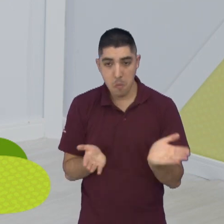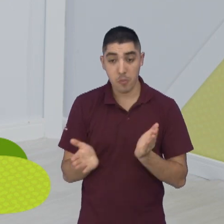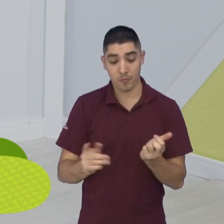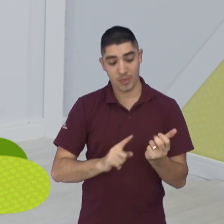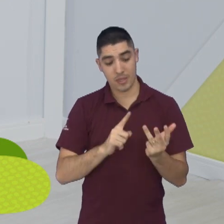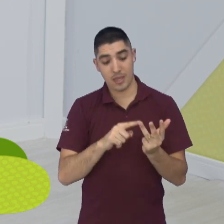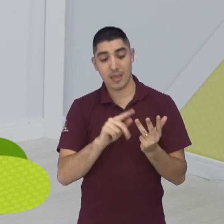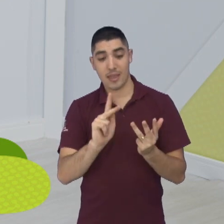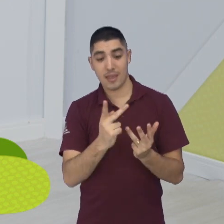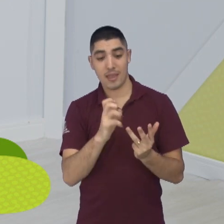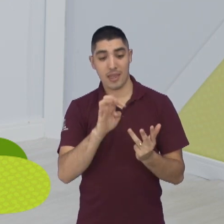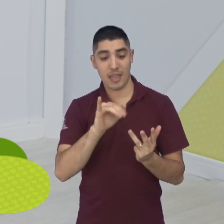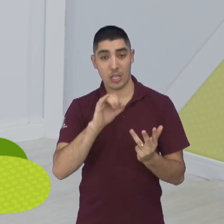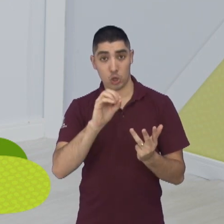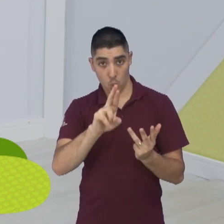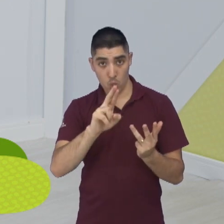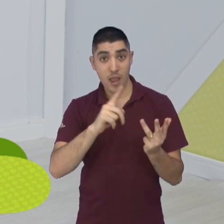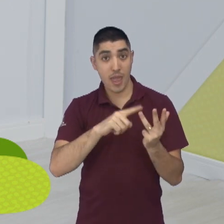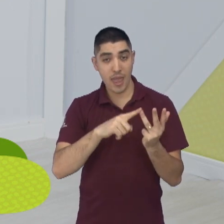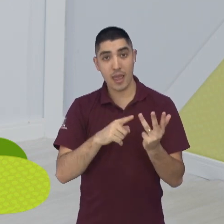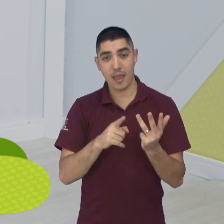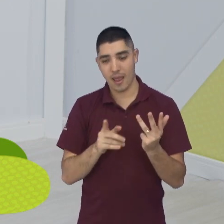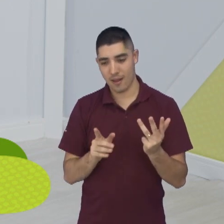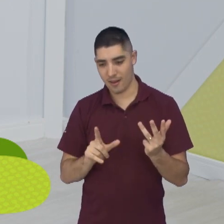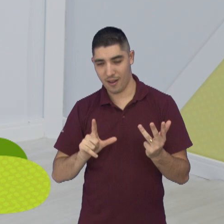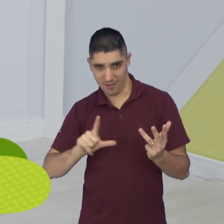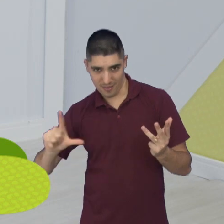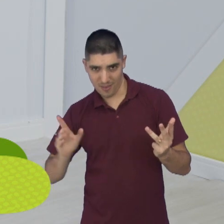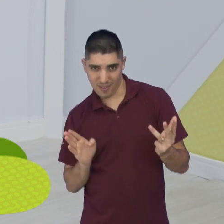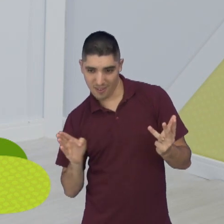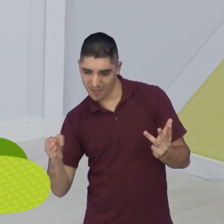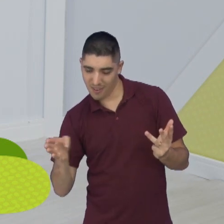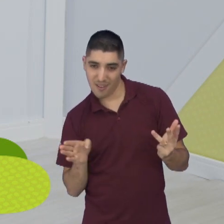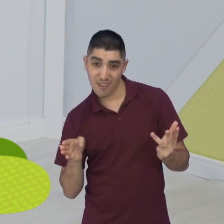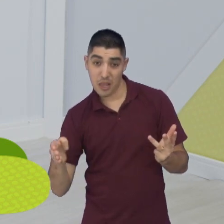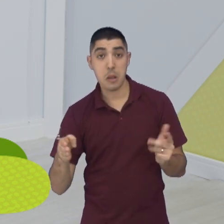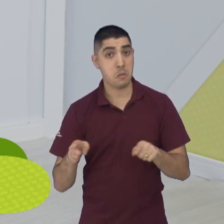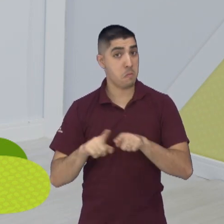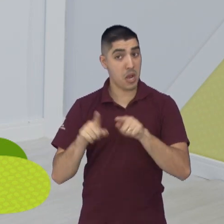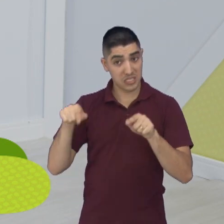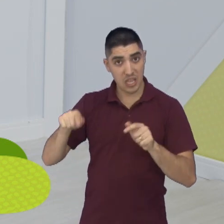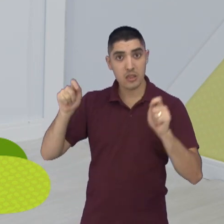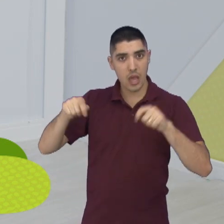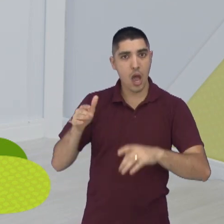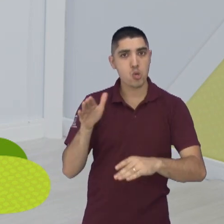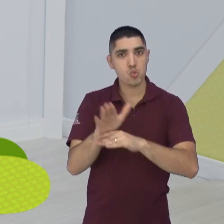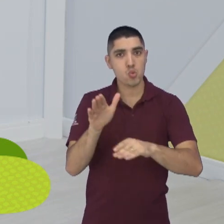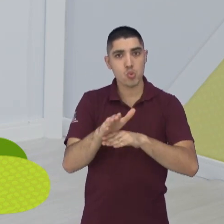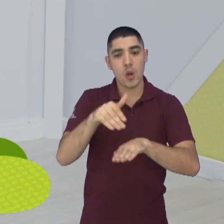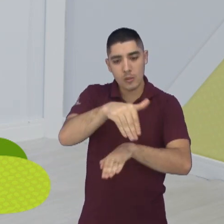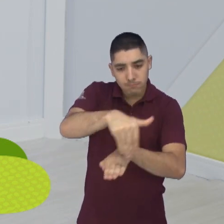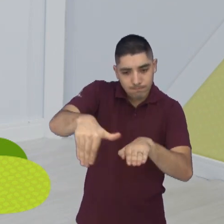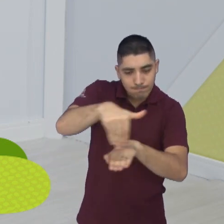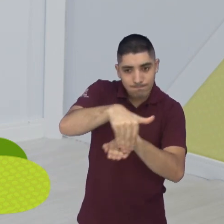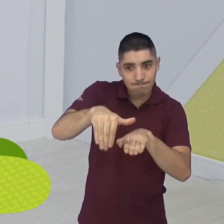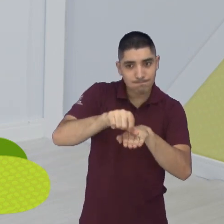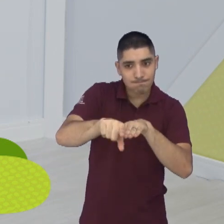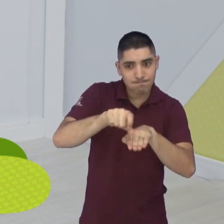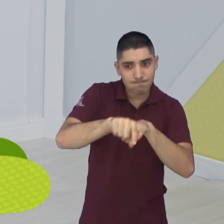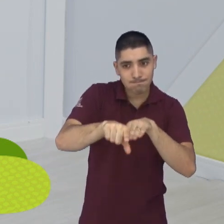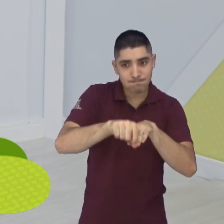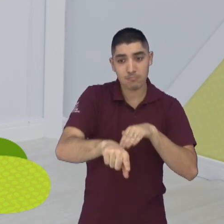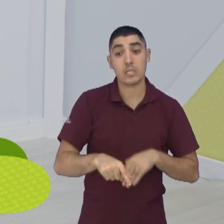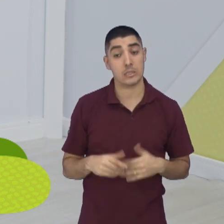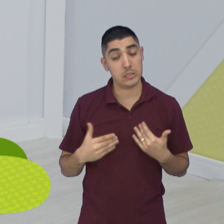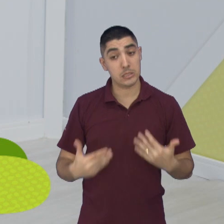um lateral que também avança mais pela esquerda. Então fecha por um lado, na teoria, né, no meio de campo e o trio de zaga, mas em compensação dá